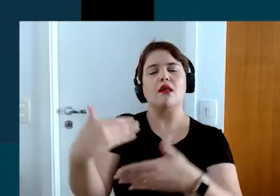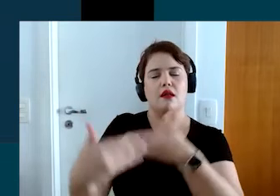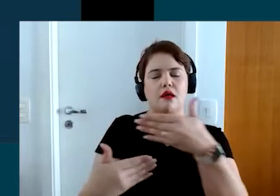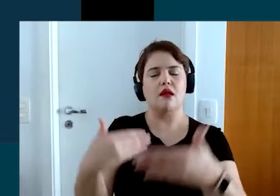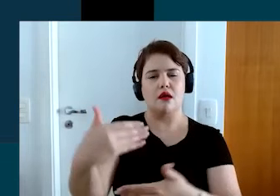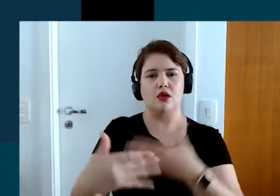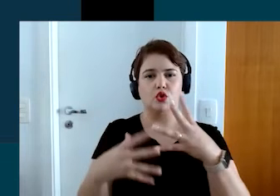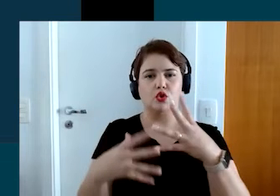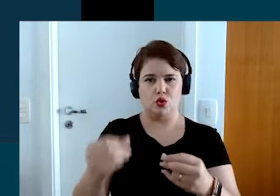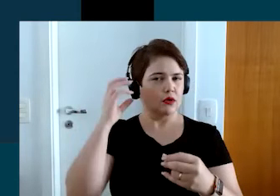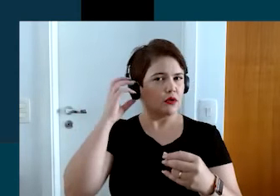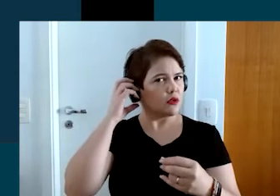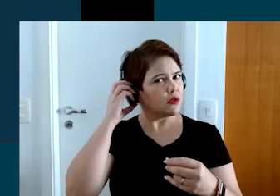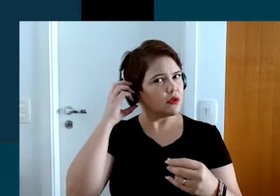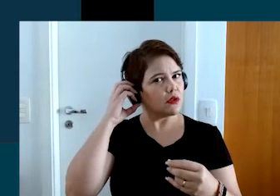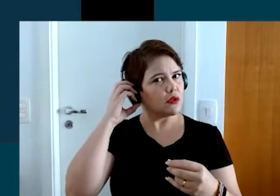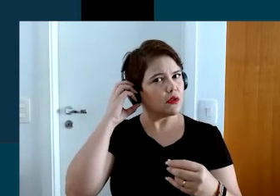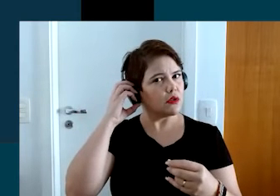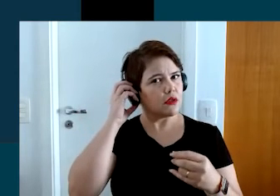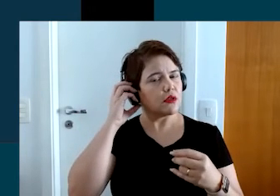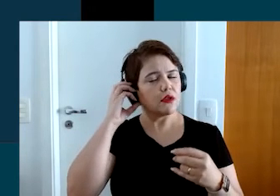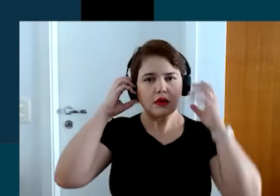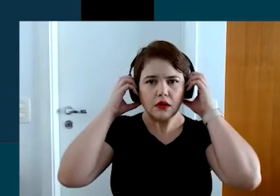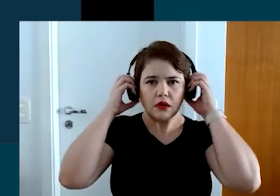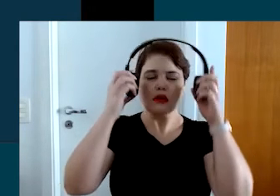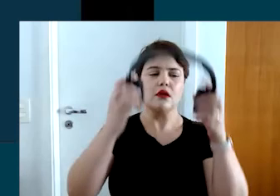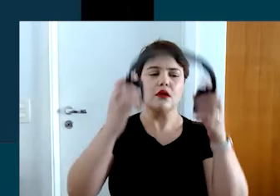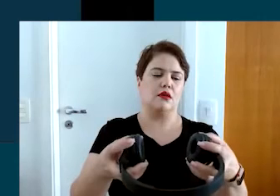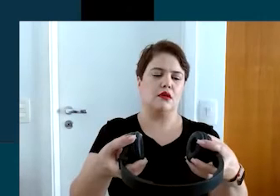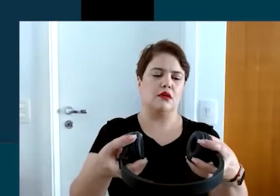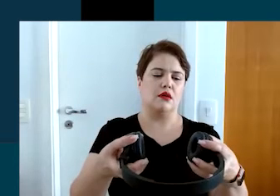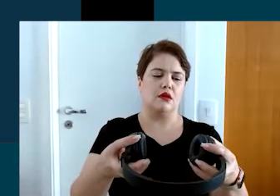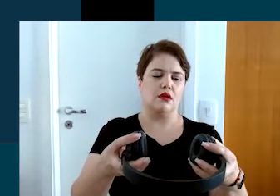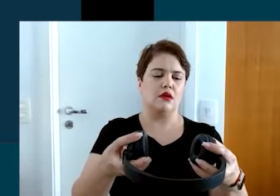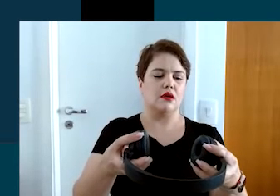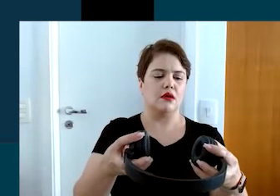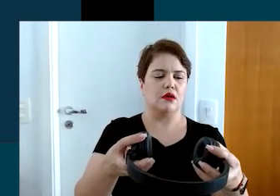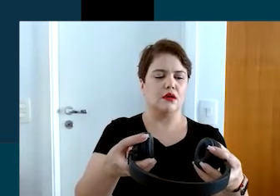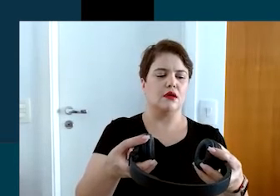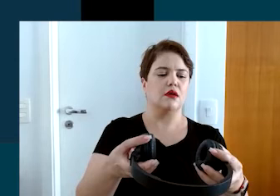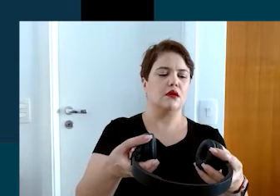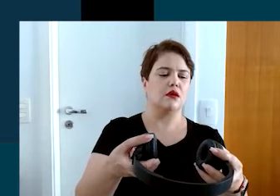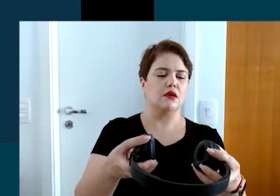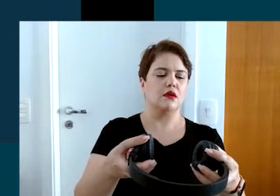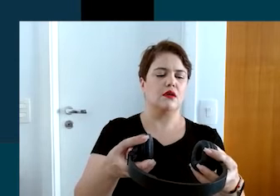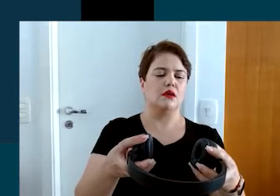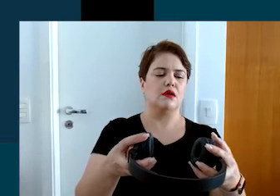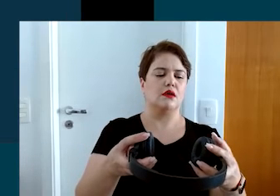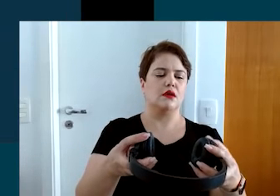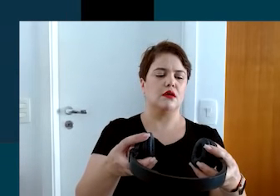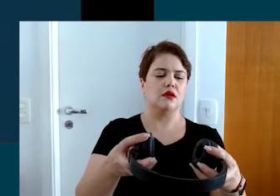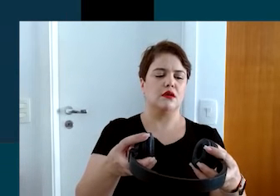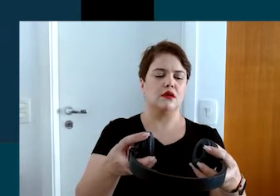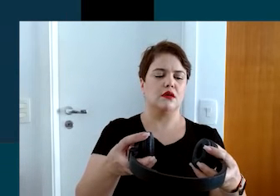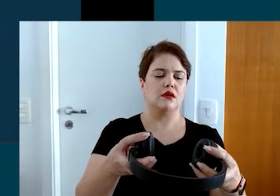principalmente nesses tempos de incerteza, volatilidade, mudança constante que a gente está vivendo, né? Se o padrão de consumo, o comportamento das